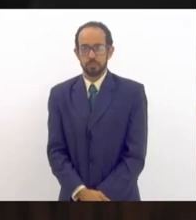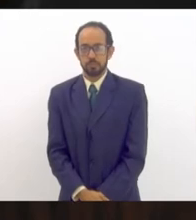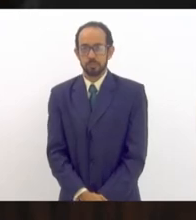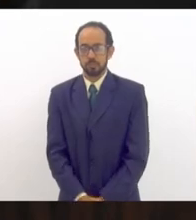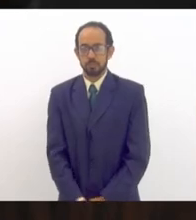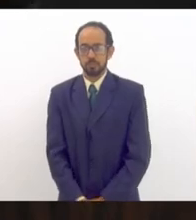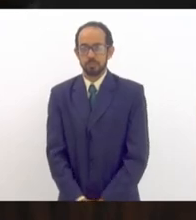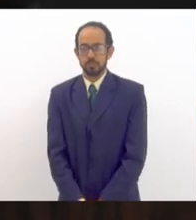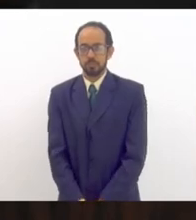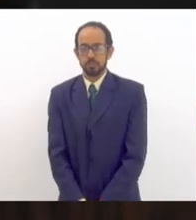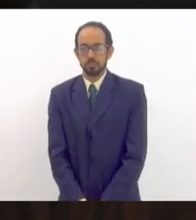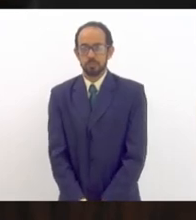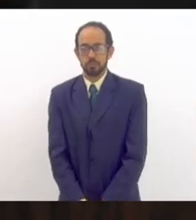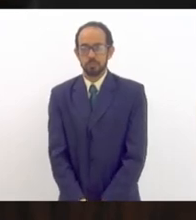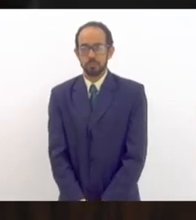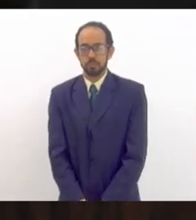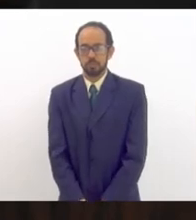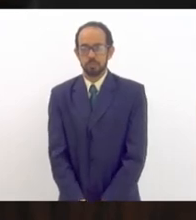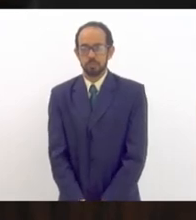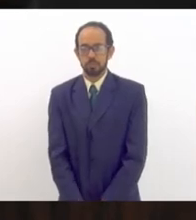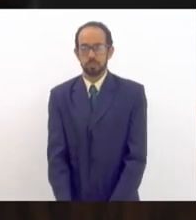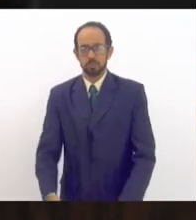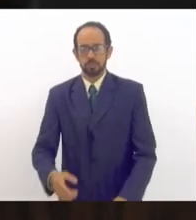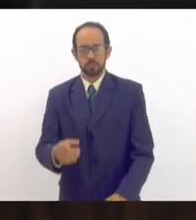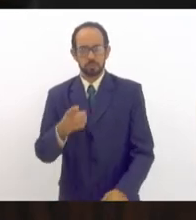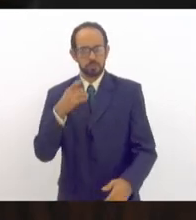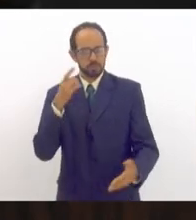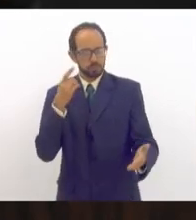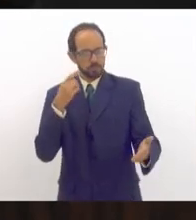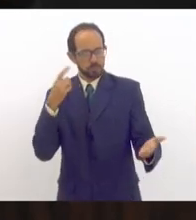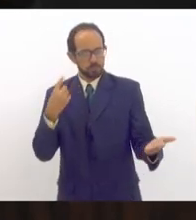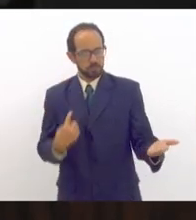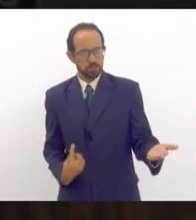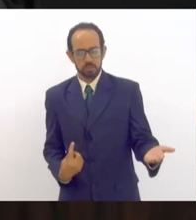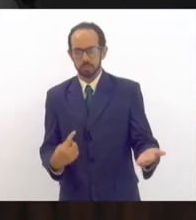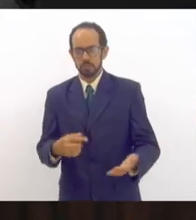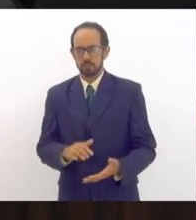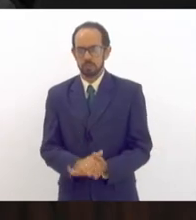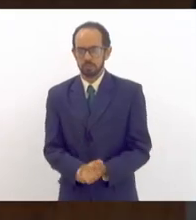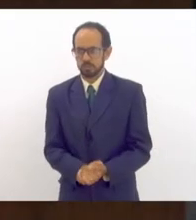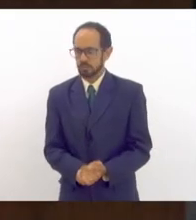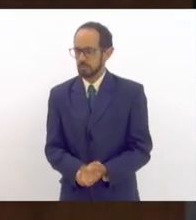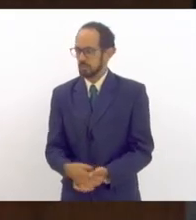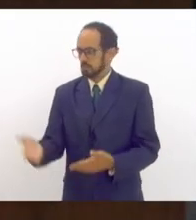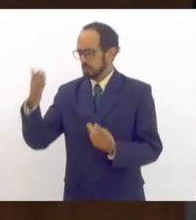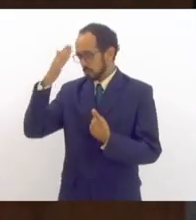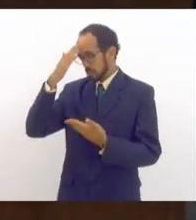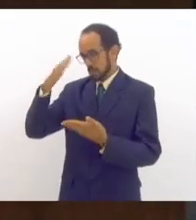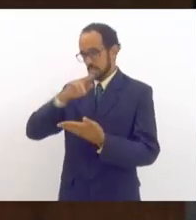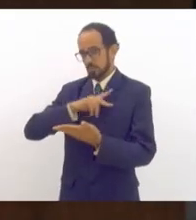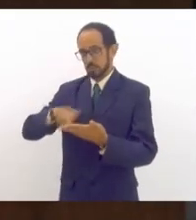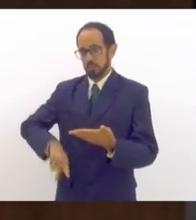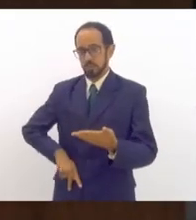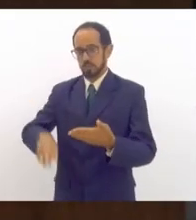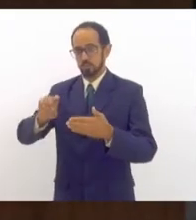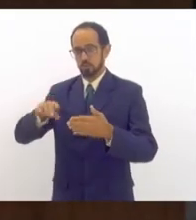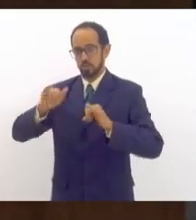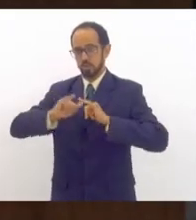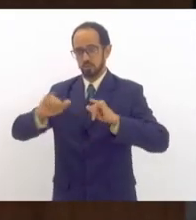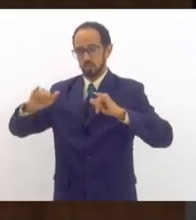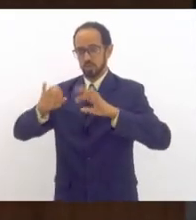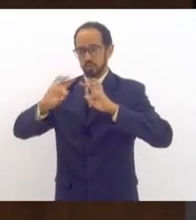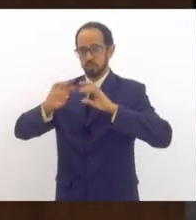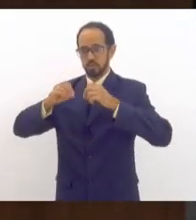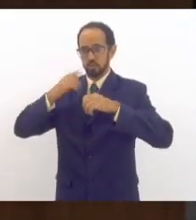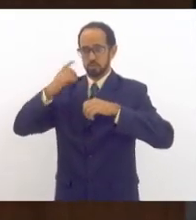e a nossa Nobre deputada Dani Monteiro né sim obrigado Presidente eu queria só anunciar todos